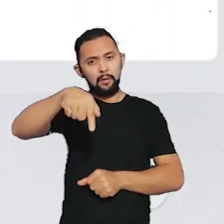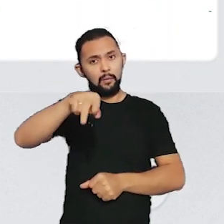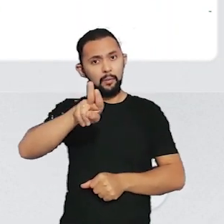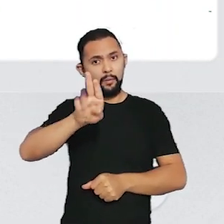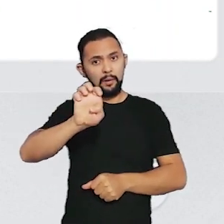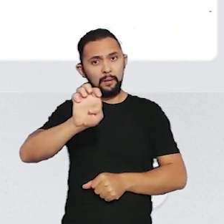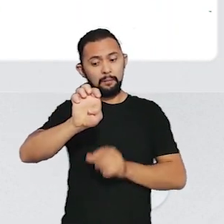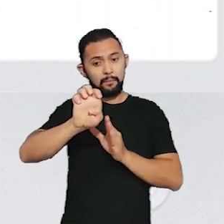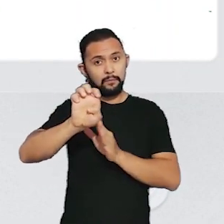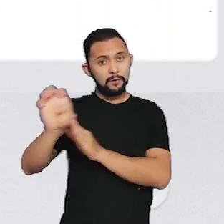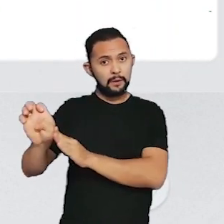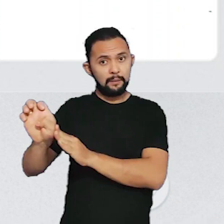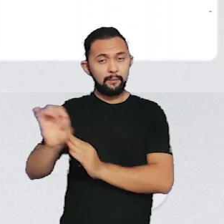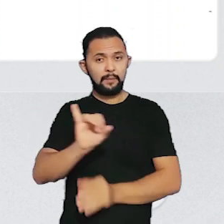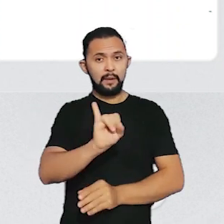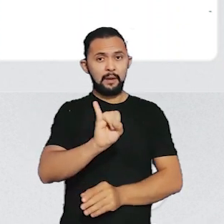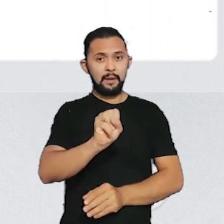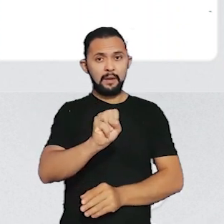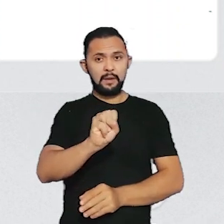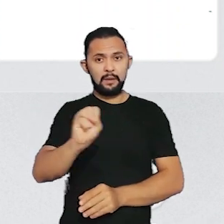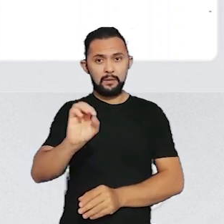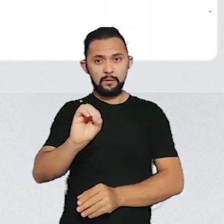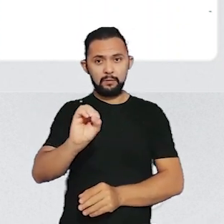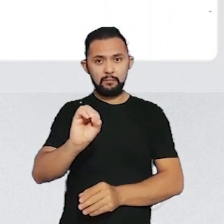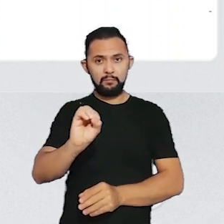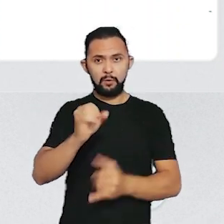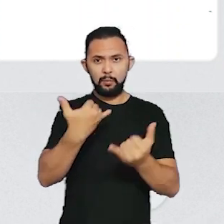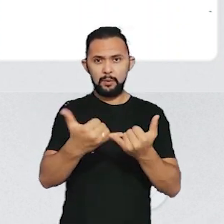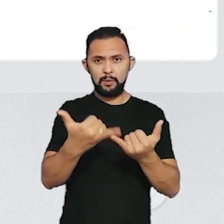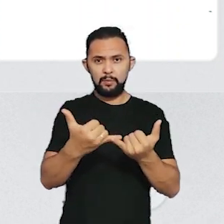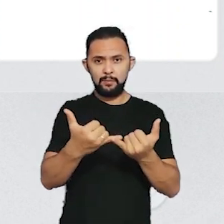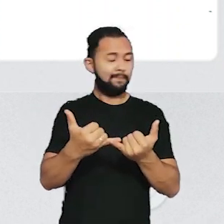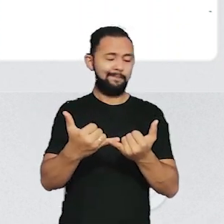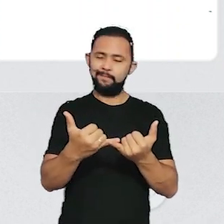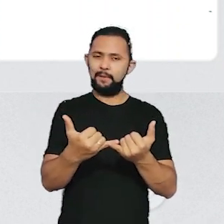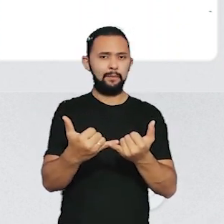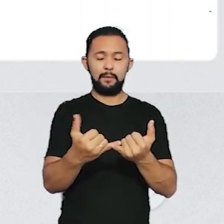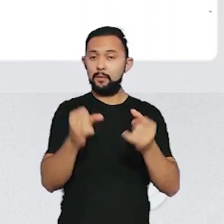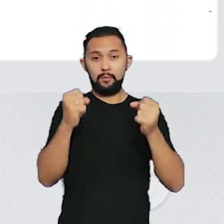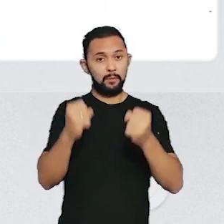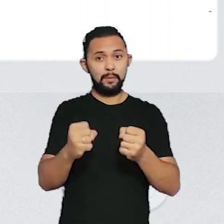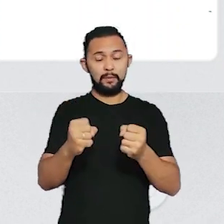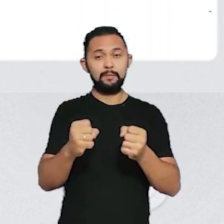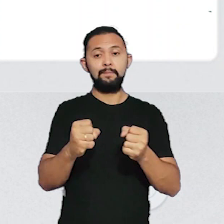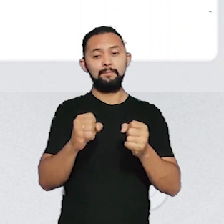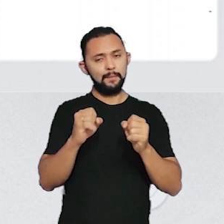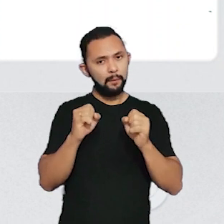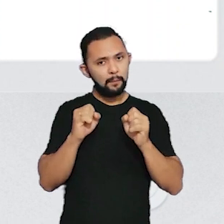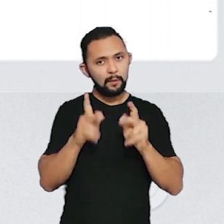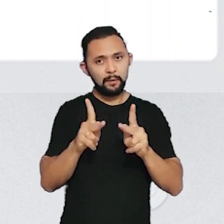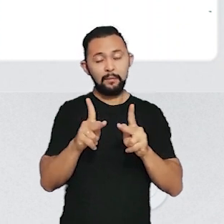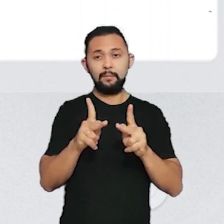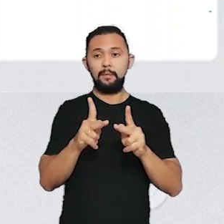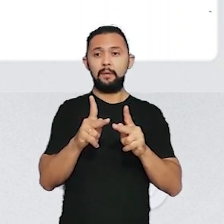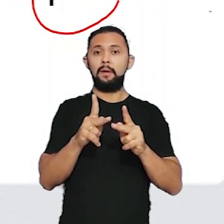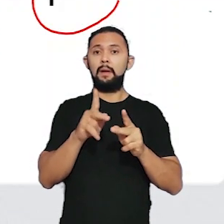não dá certo, isso não é conjunção, não é oração substantiva. Eu posso fazer a troca pelo pronome o qual ou os